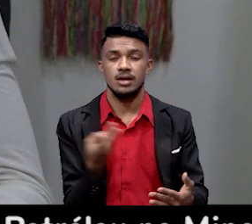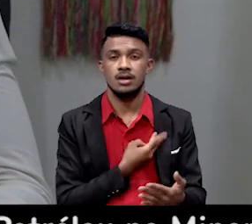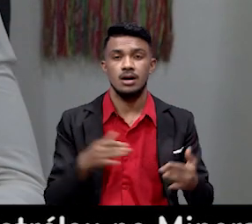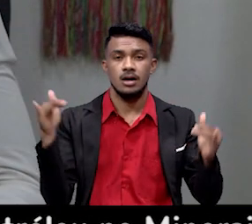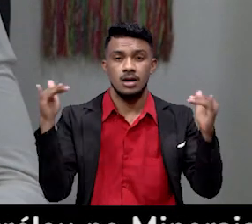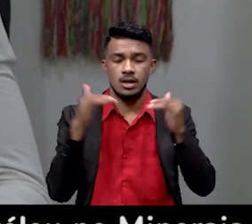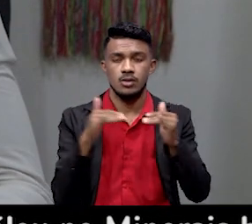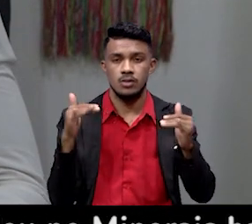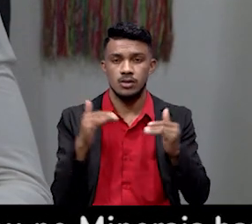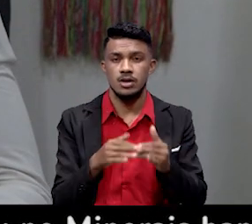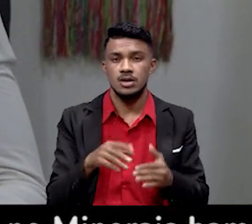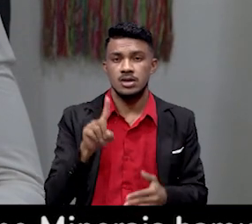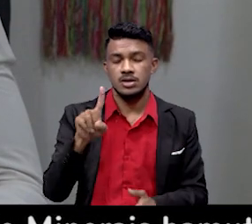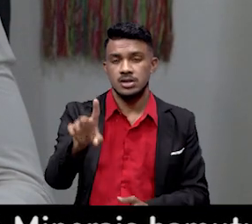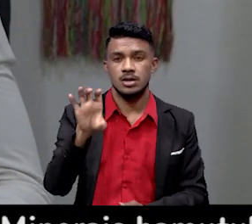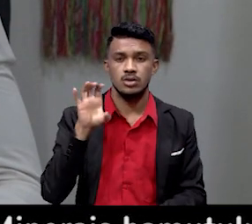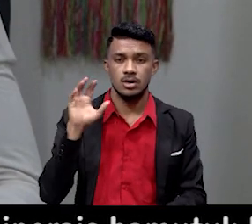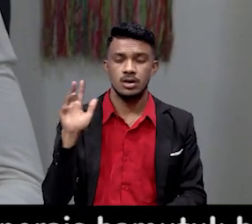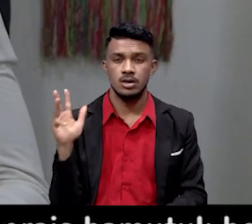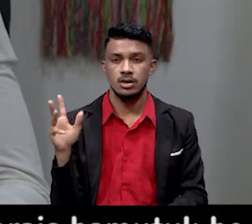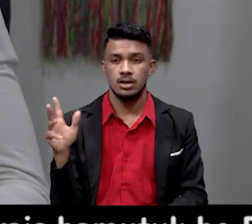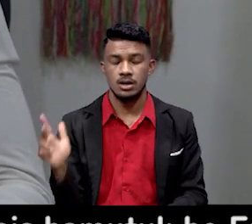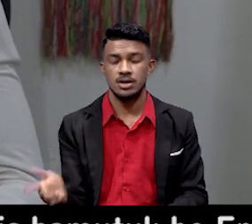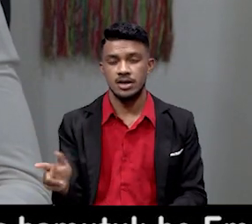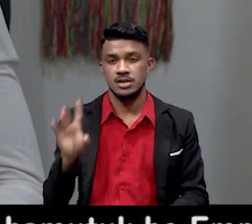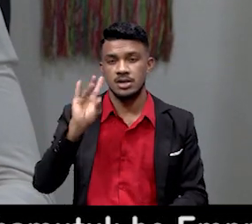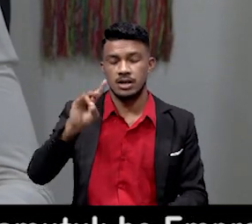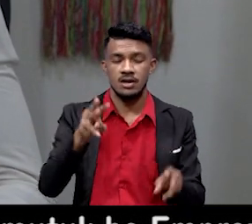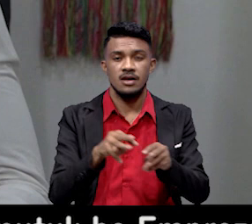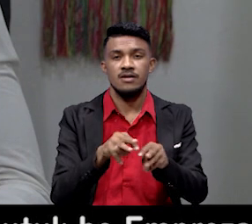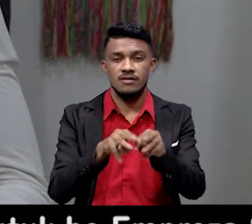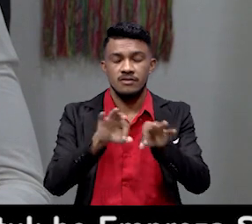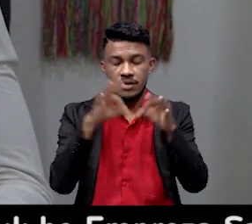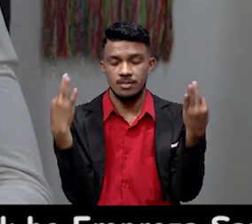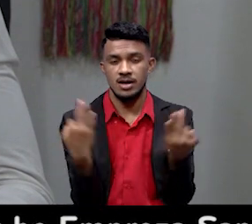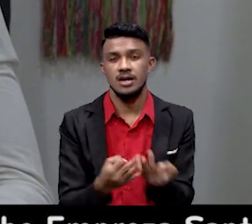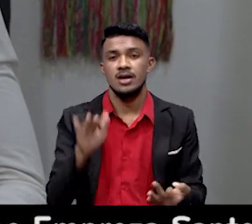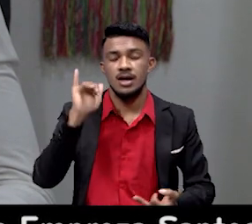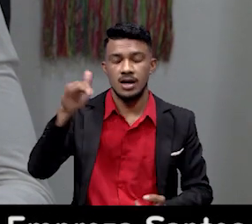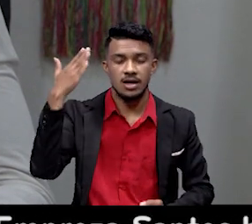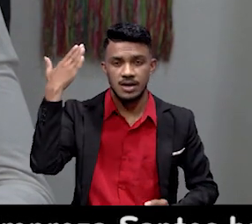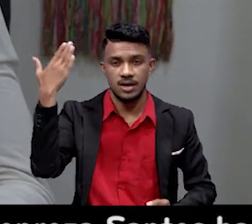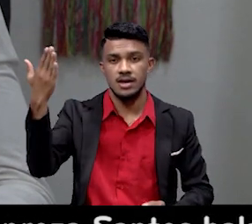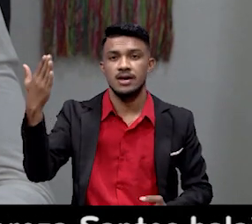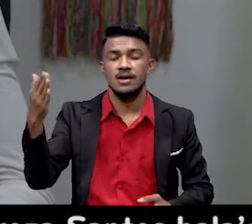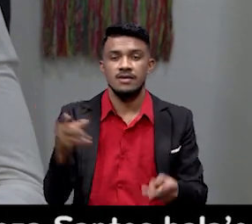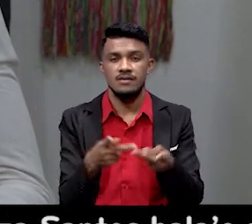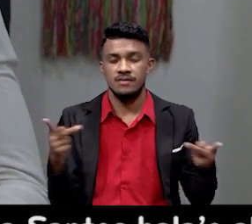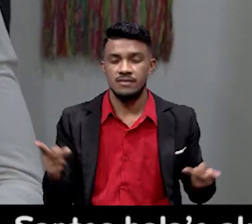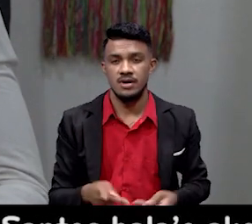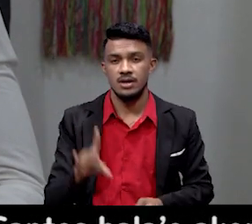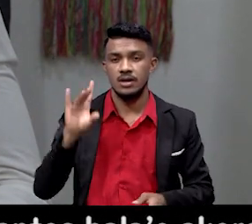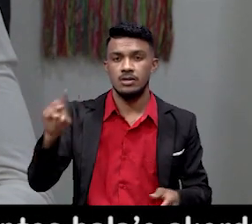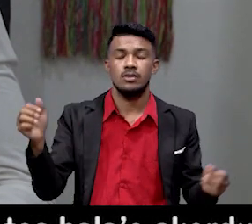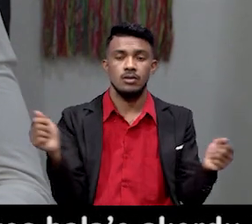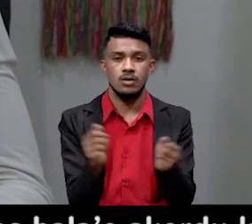portanto, 137 famílias existentes no centro de acolhimento Hitune, e no moço o total